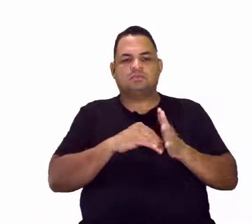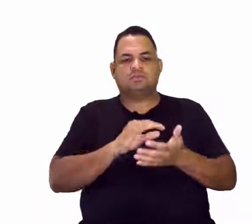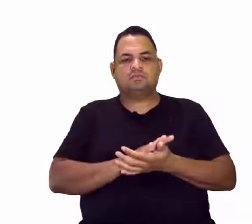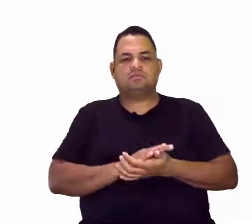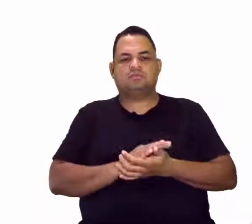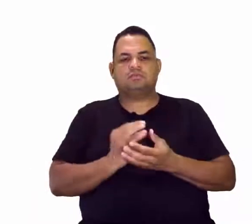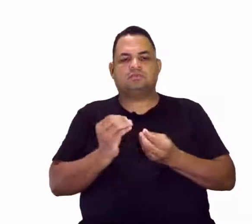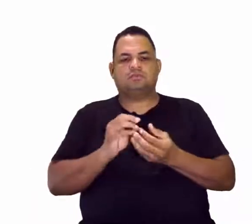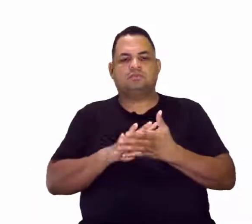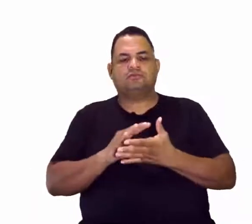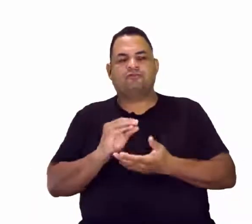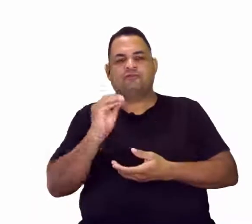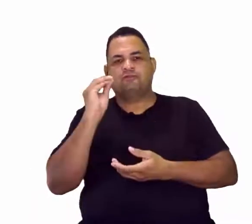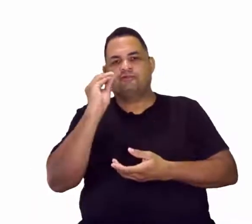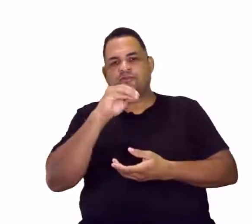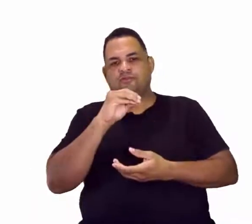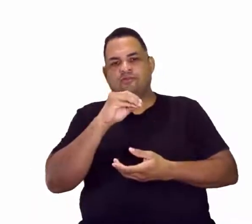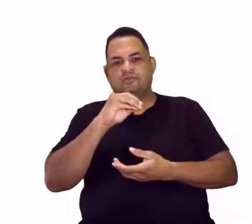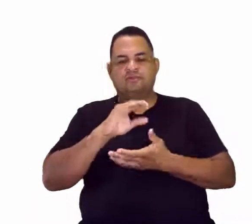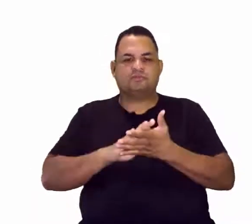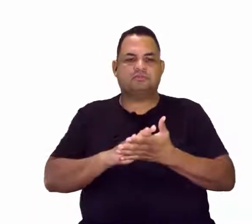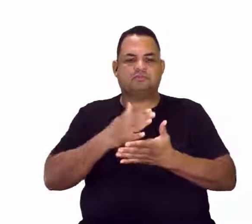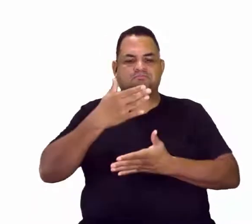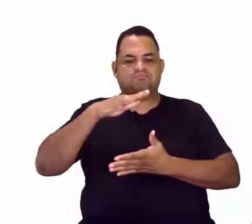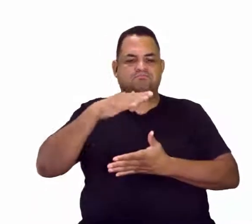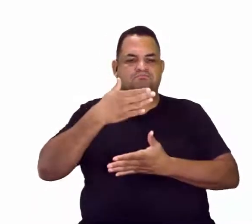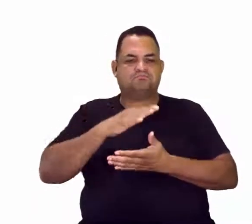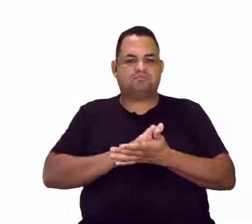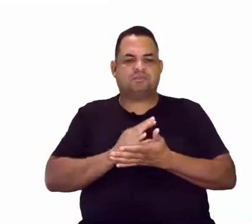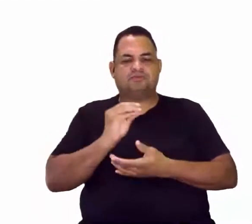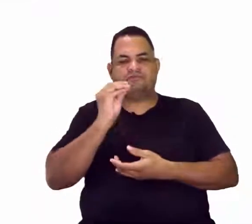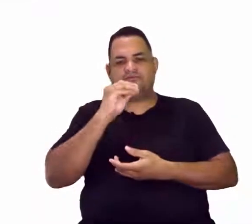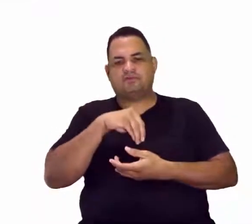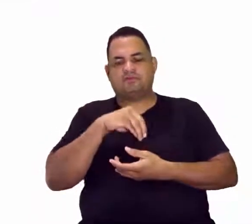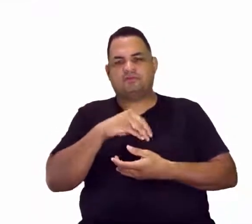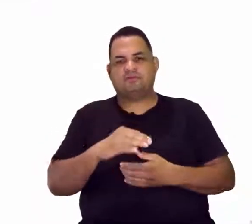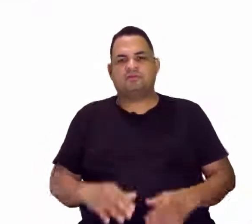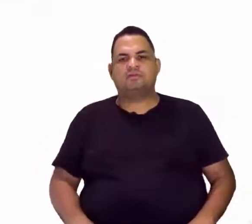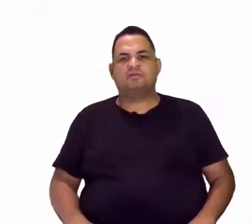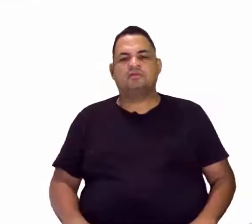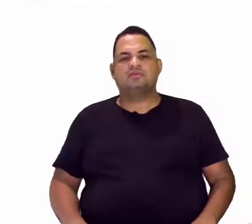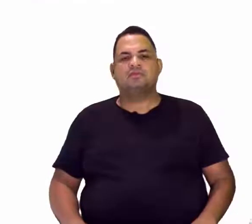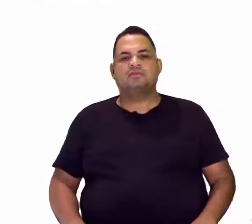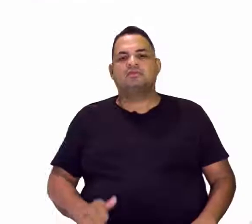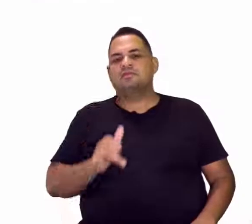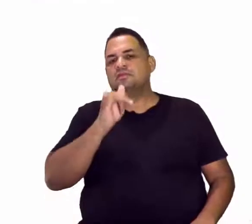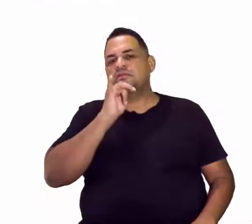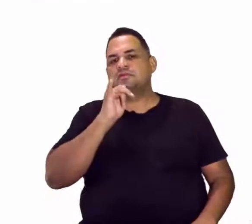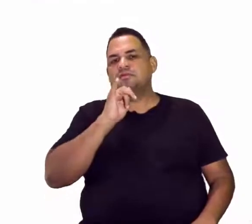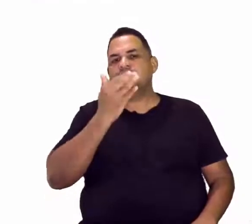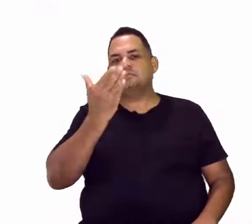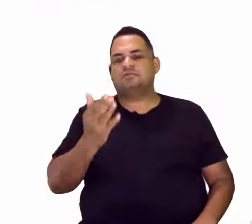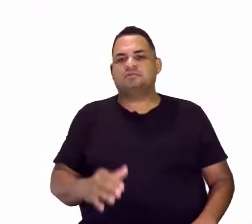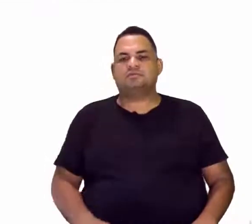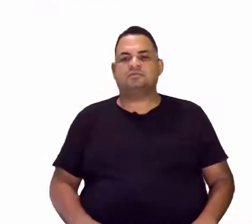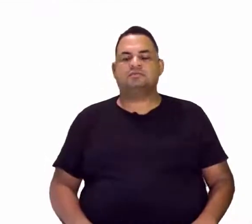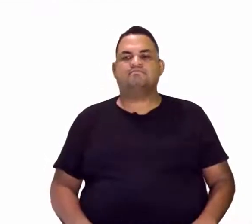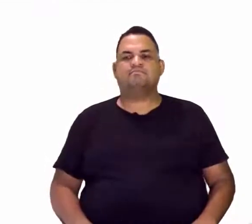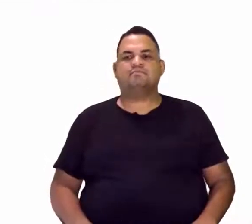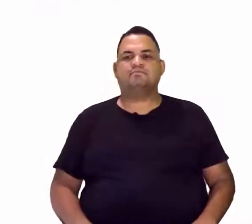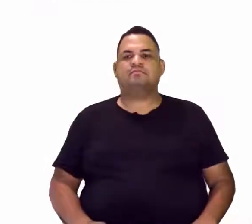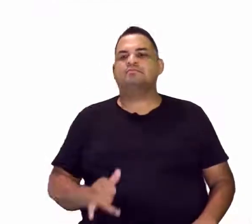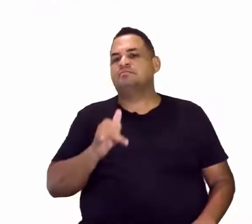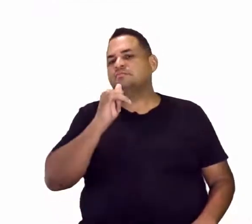como forte, moderado ou semiforte e fraco. Um exemplo, aqui a gente tem espaço, é se a gente pegar,